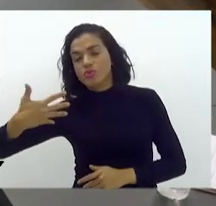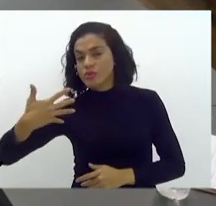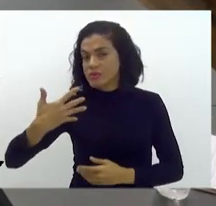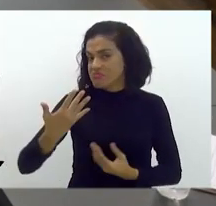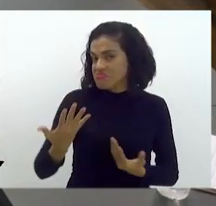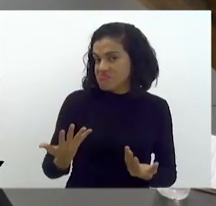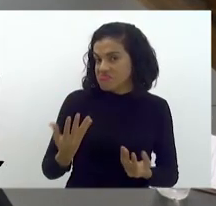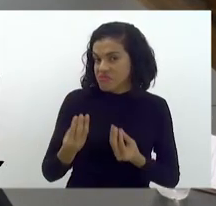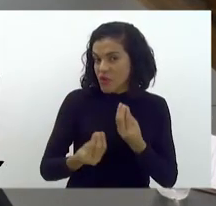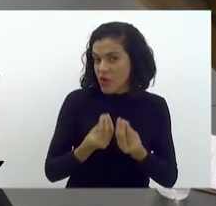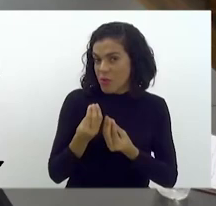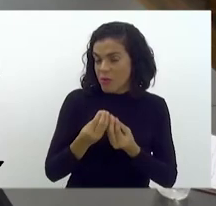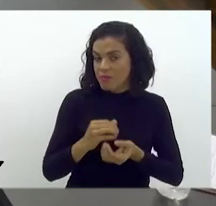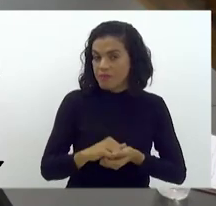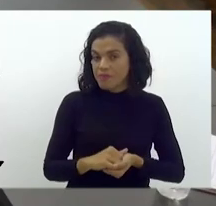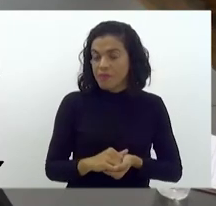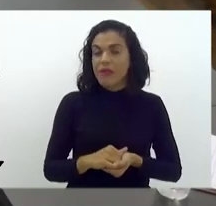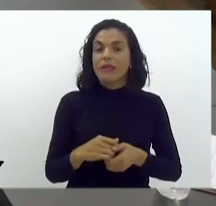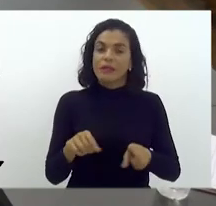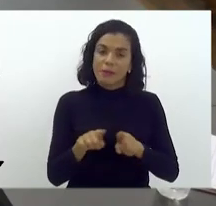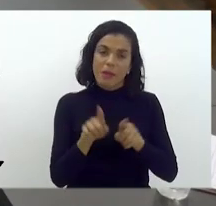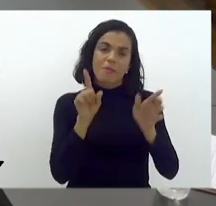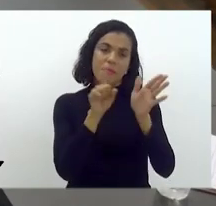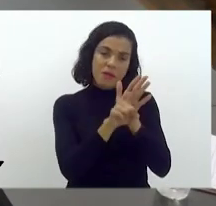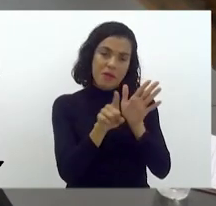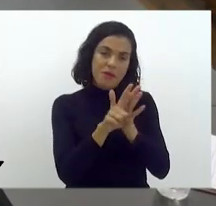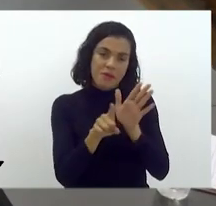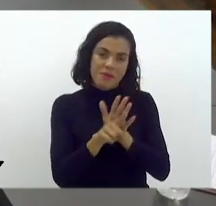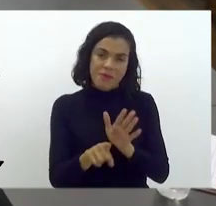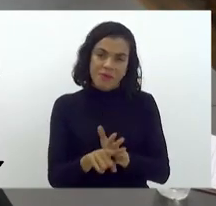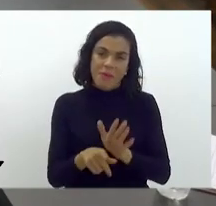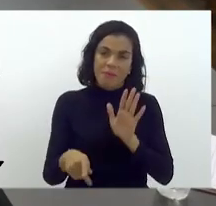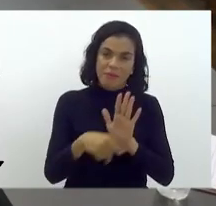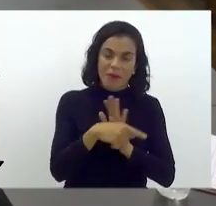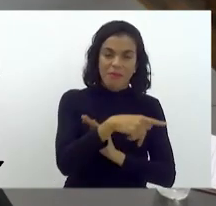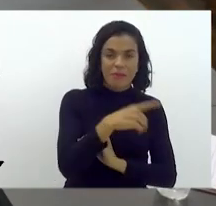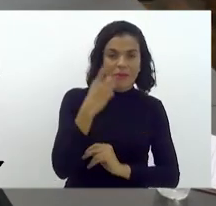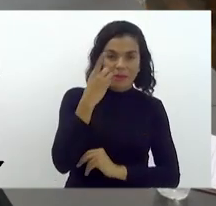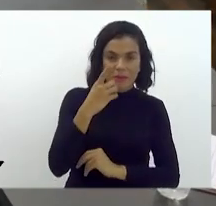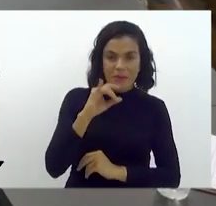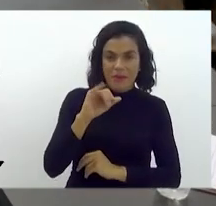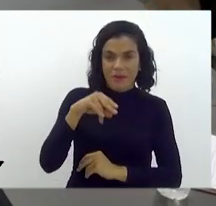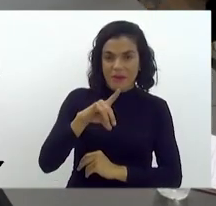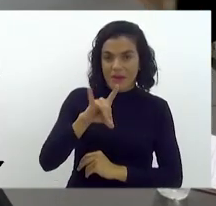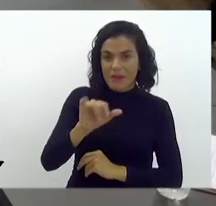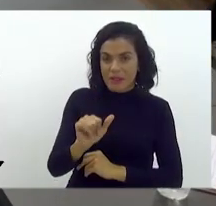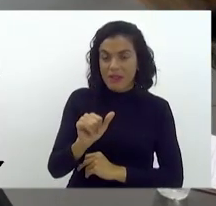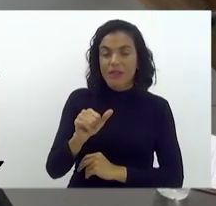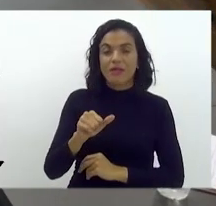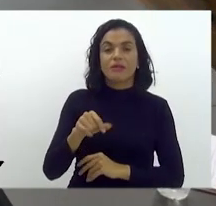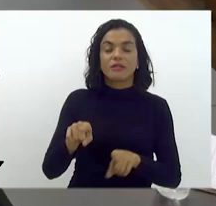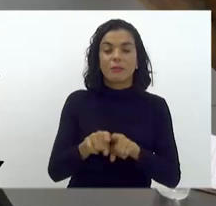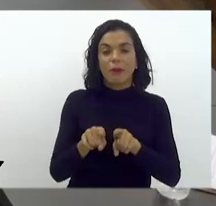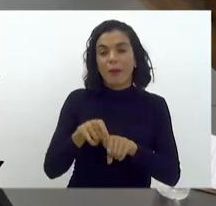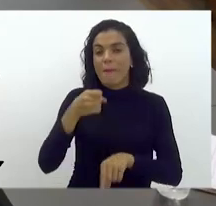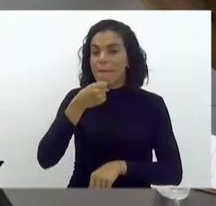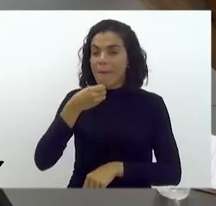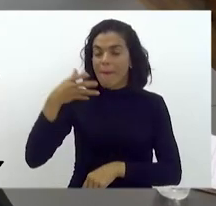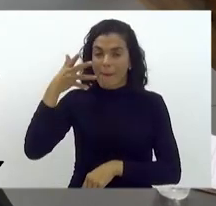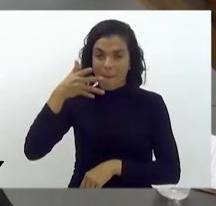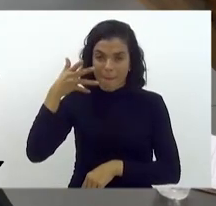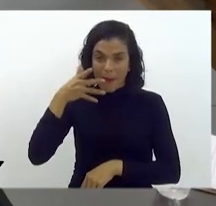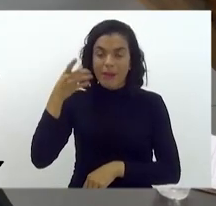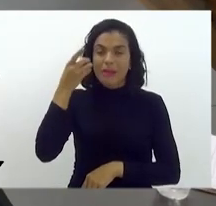dessa notícia né E aí a gente faz as perguntas da deputada índia abre para os palestrantes em seguida